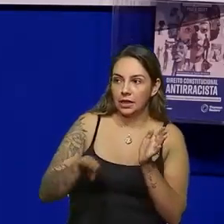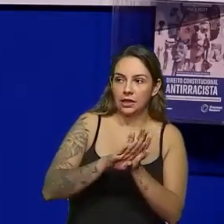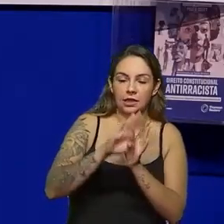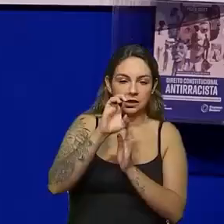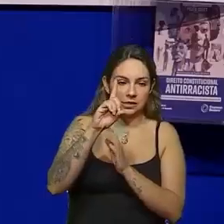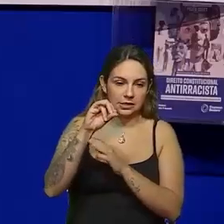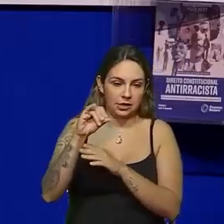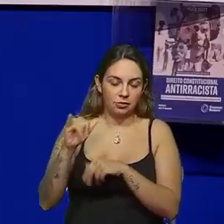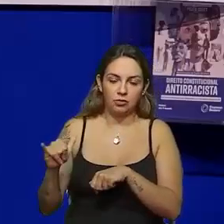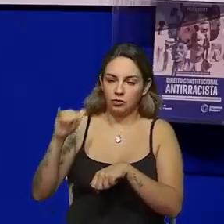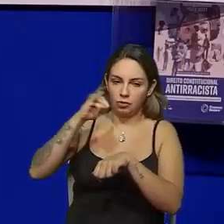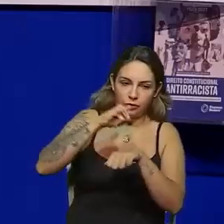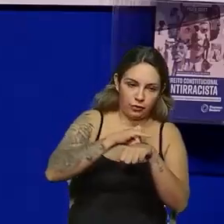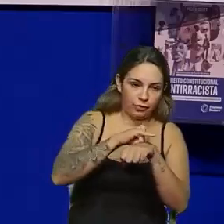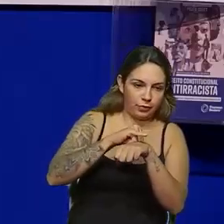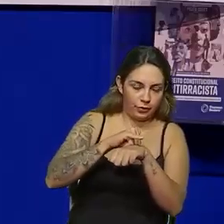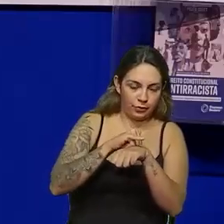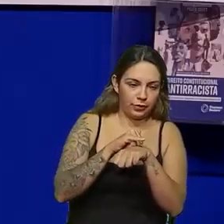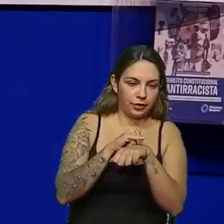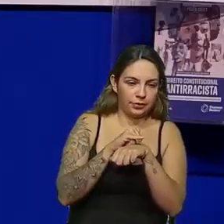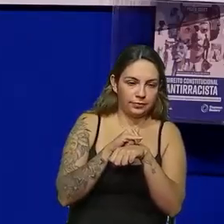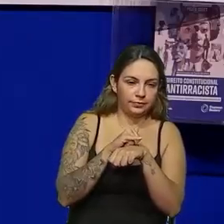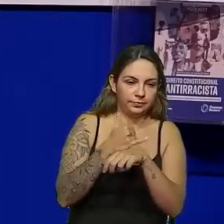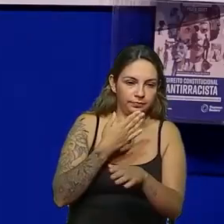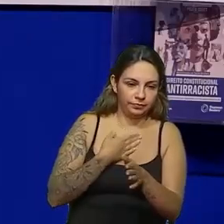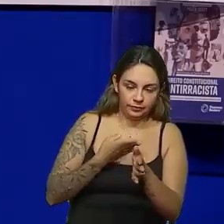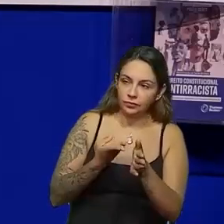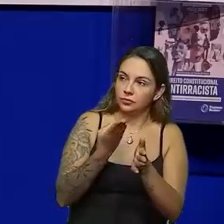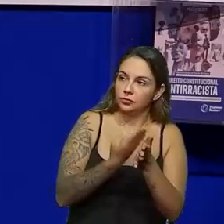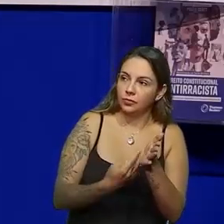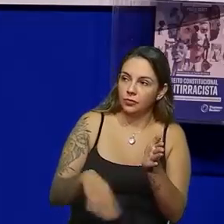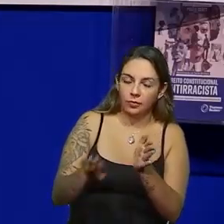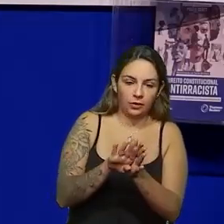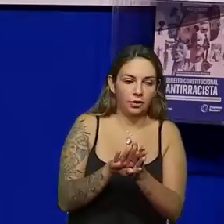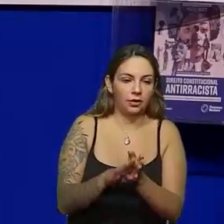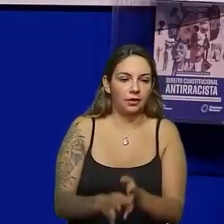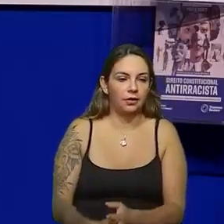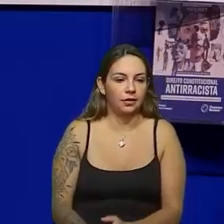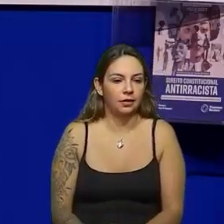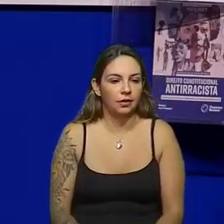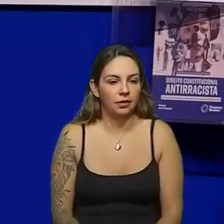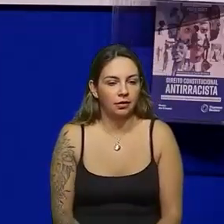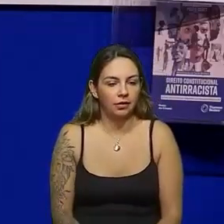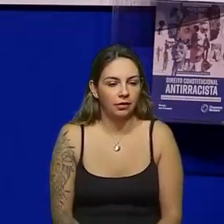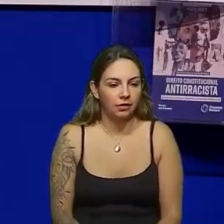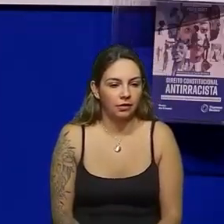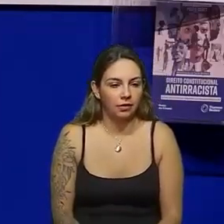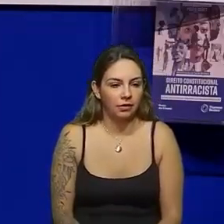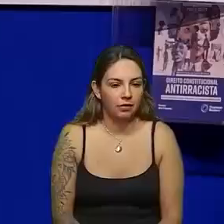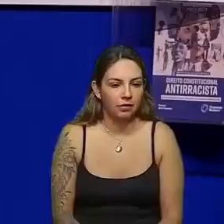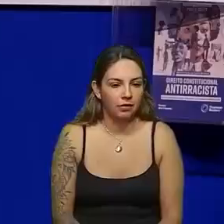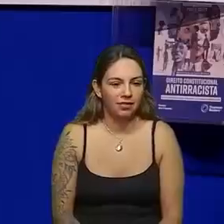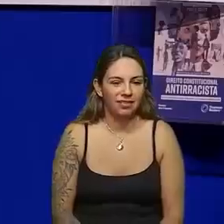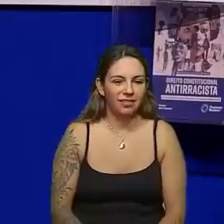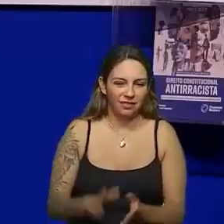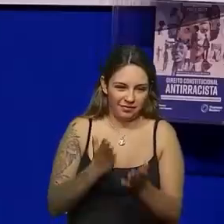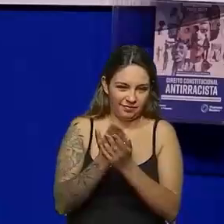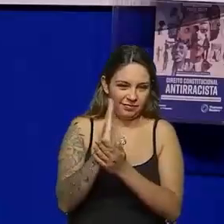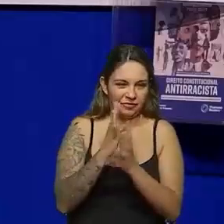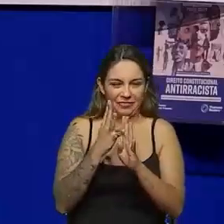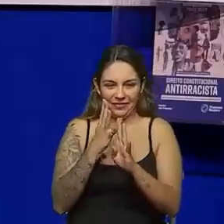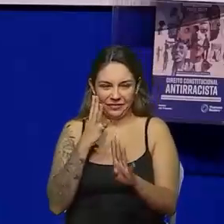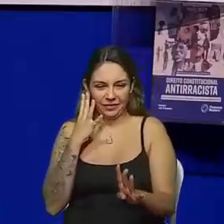no aeroporto, ainda mais porque o aeroporto de Lisboa é uma miséria de burocracias